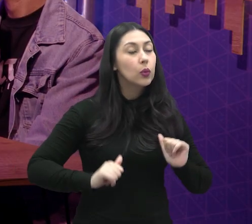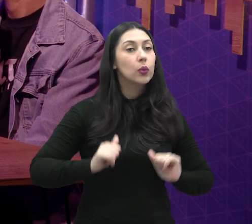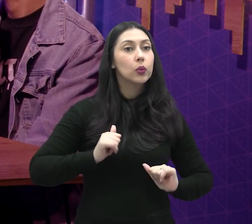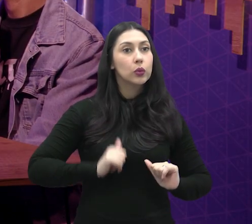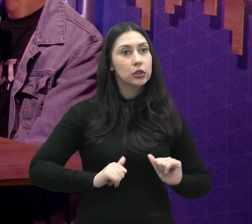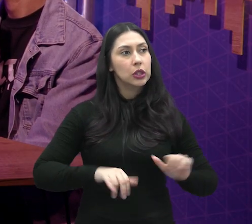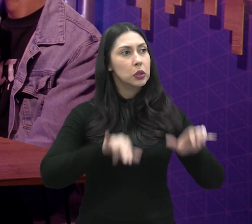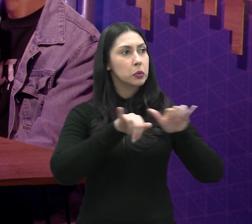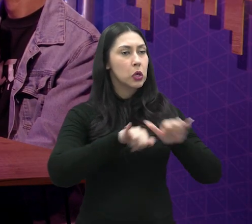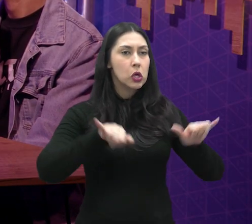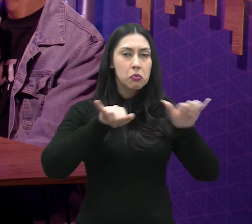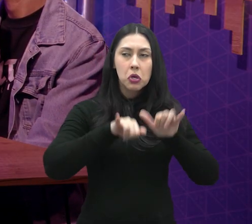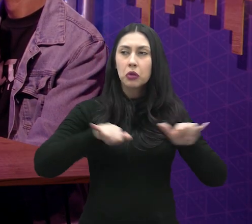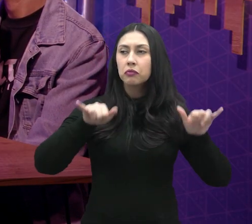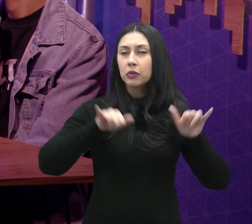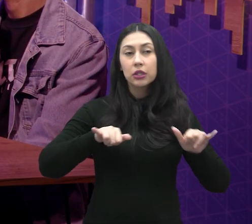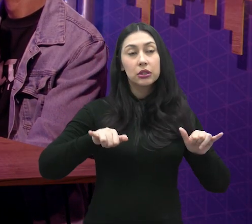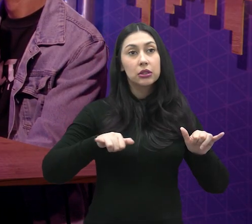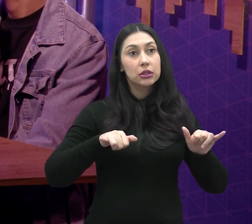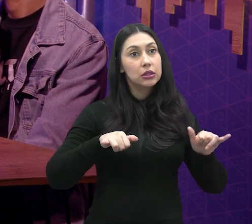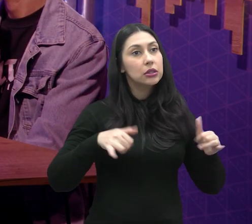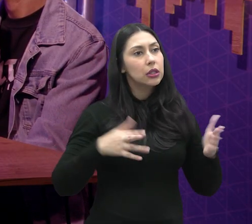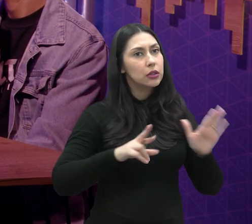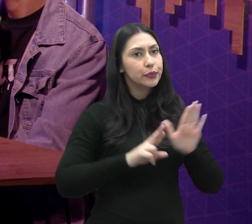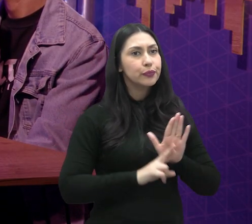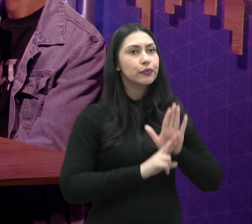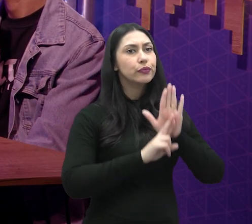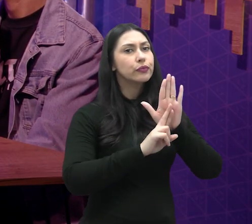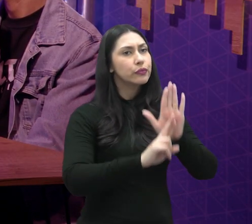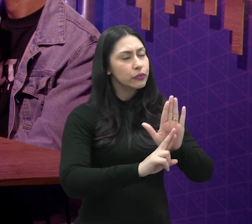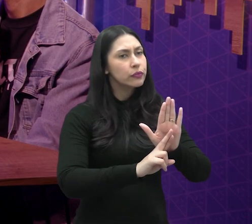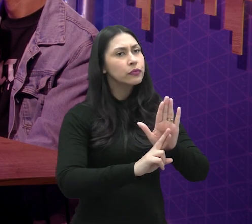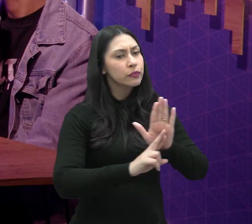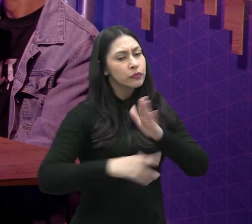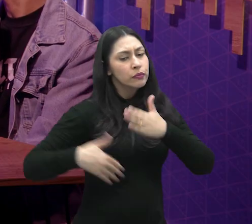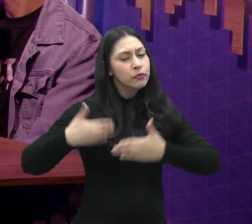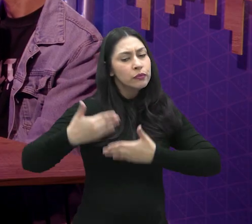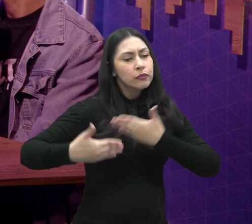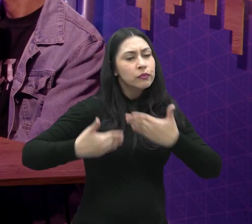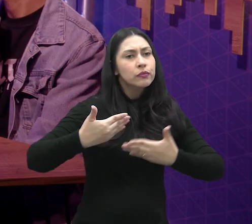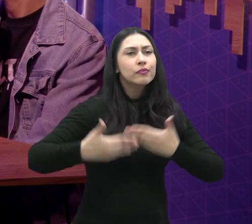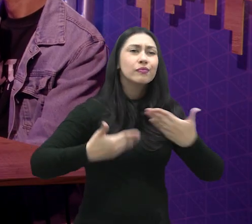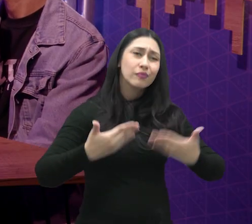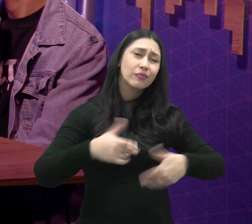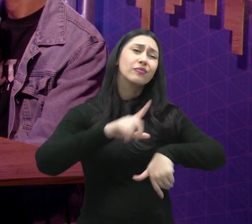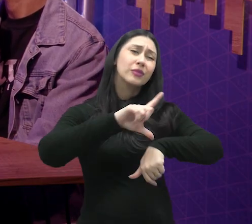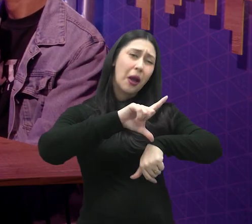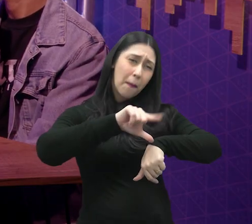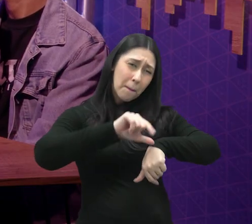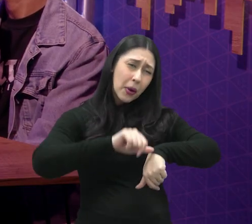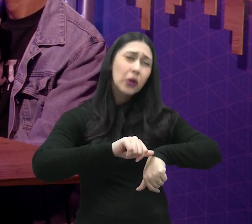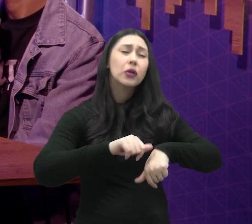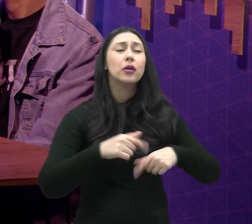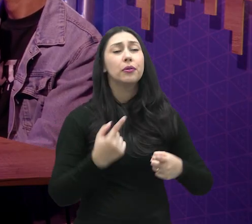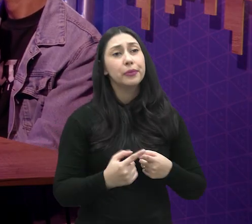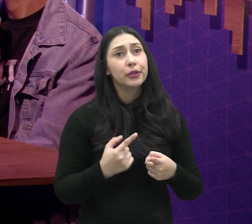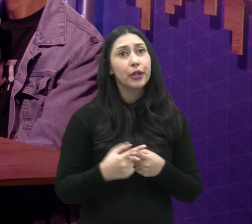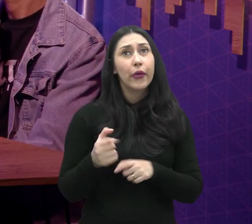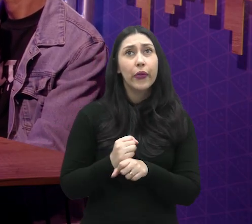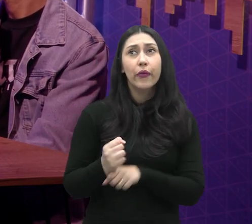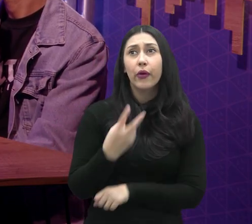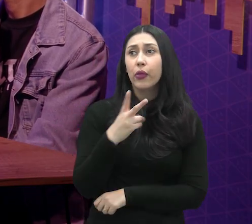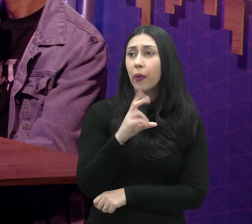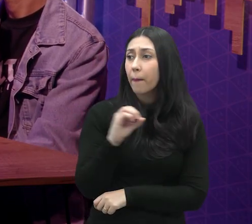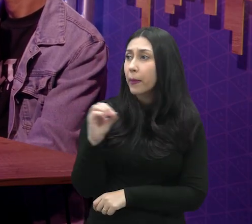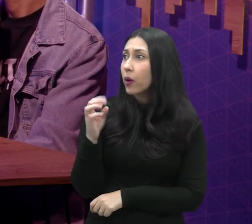se pronunciando, eles dizem que é uma representatividade que veio tardiamente, né, se a gente for parar para pensar Da Cor do Pecado